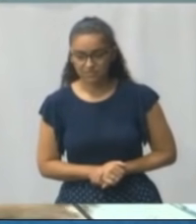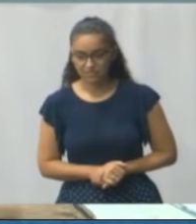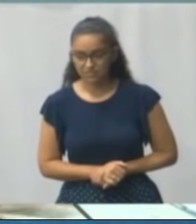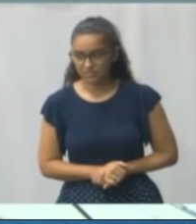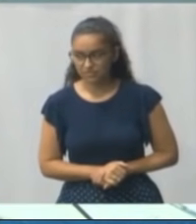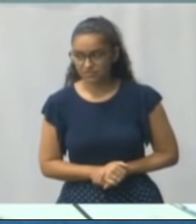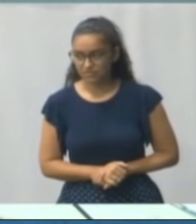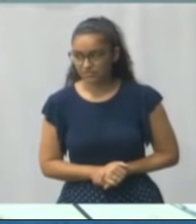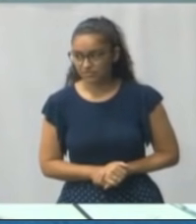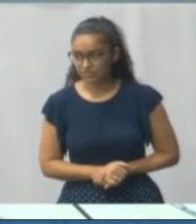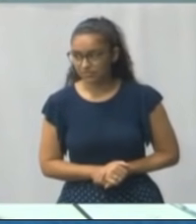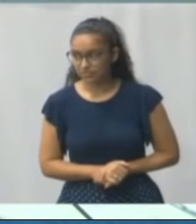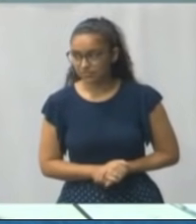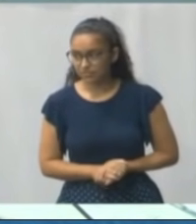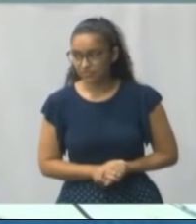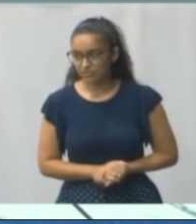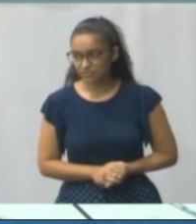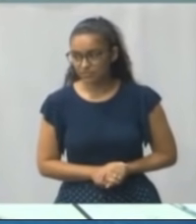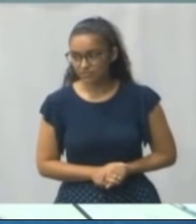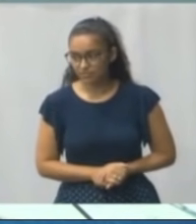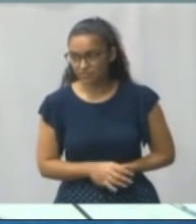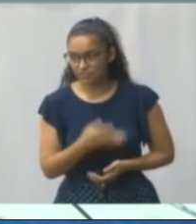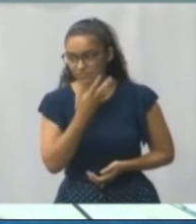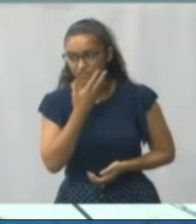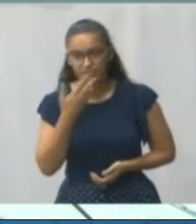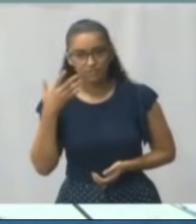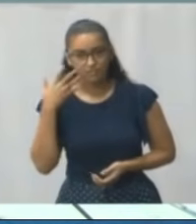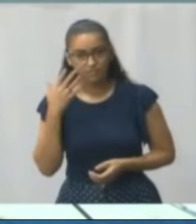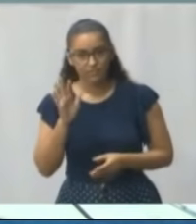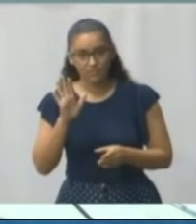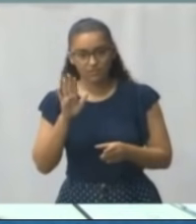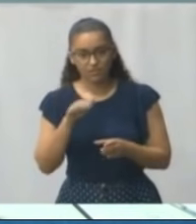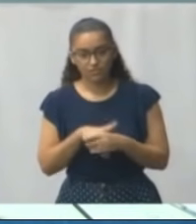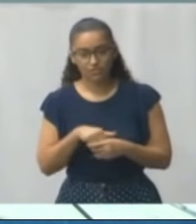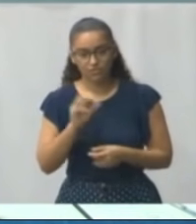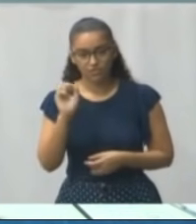Eu voto sim na urgência do licenciamento ambiental.